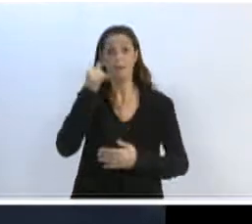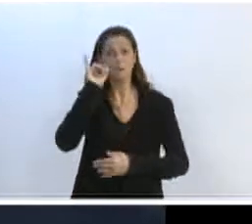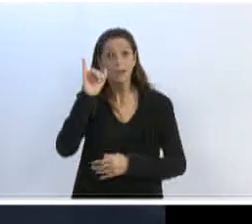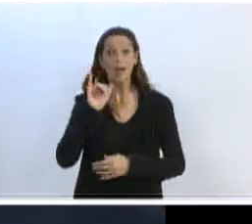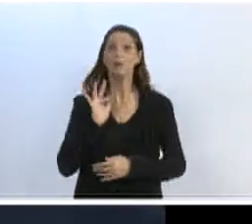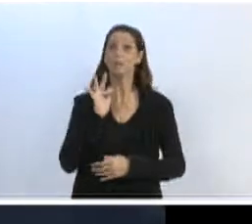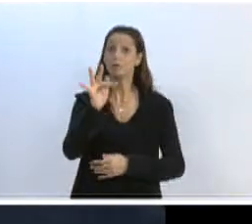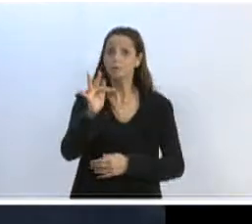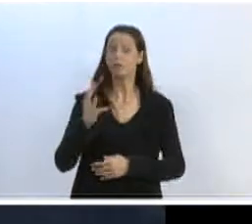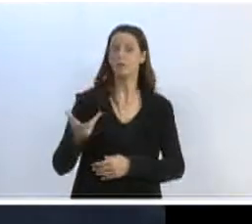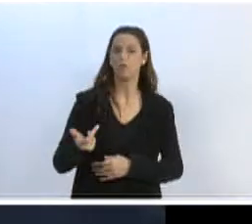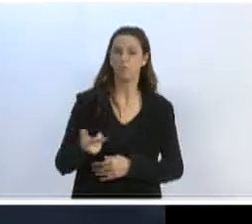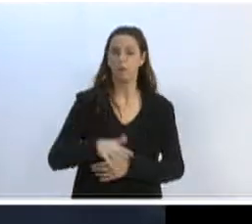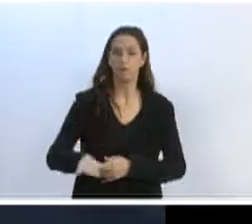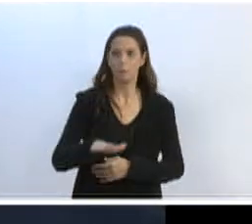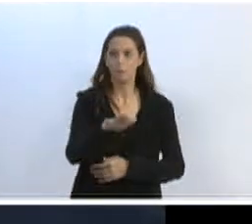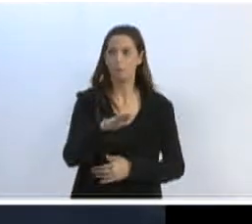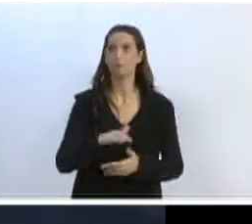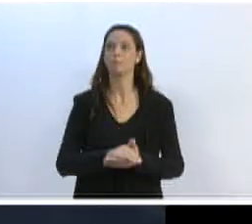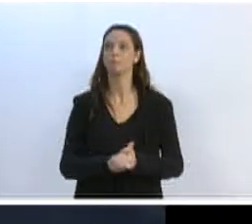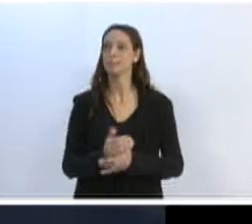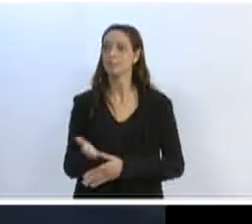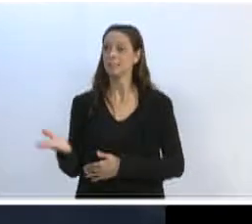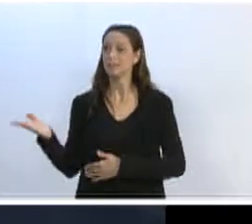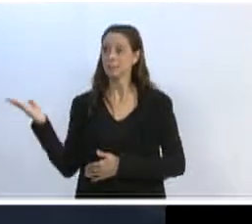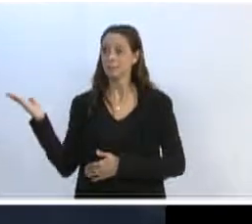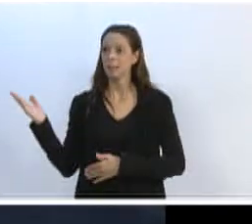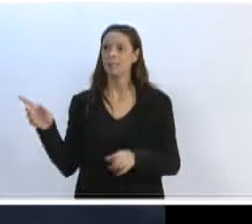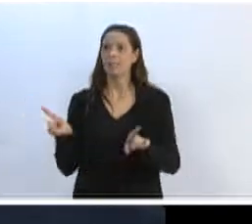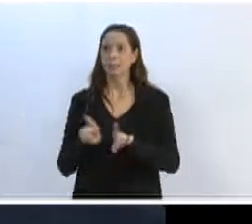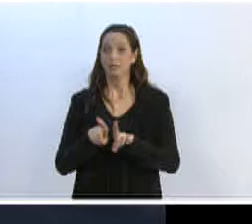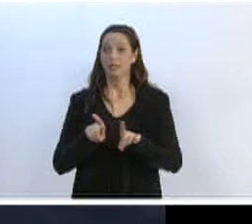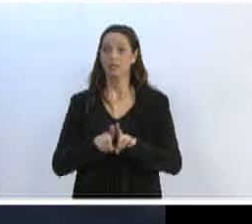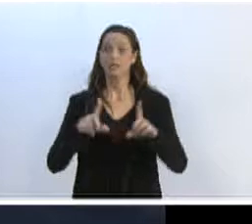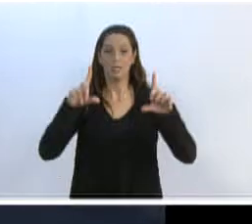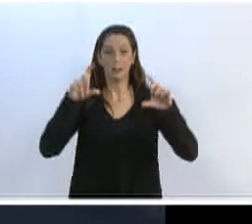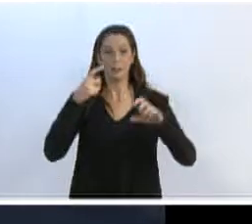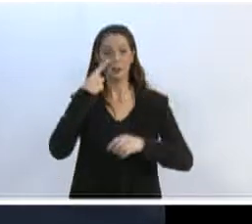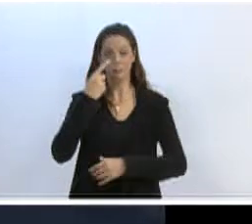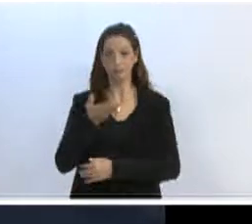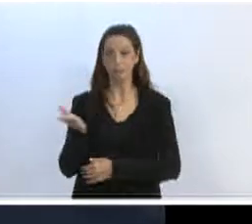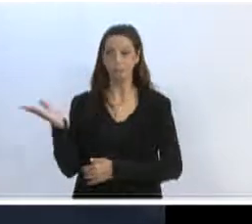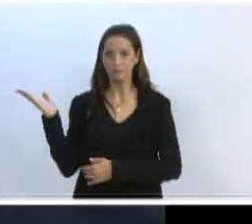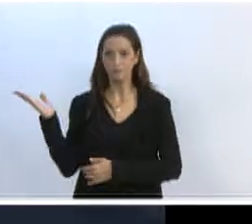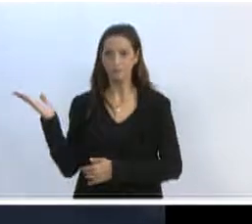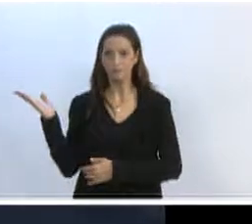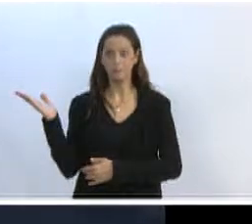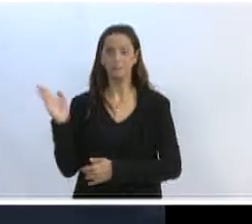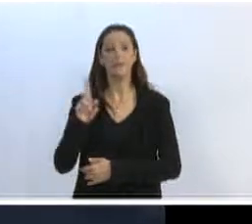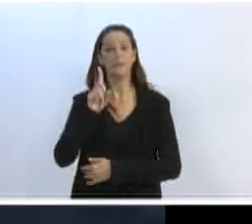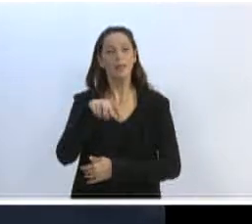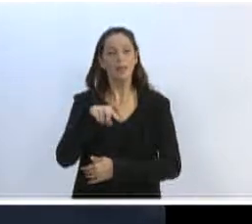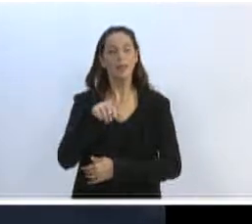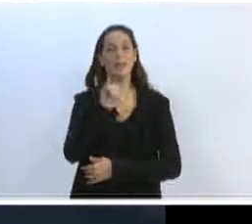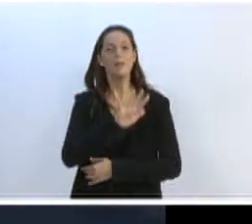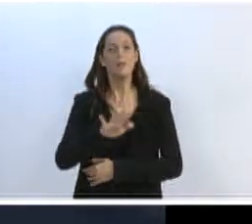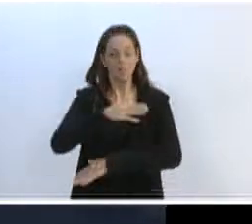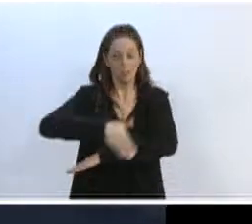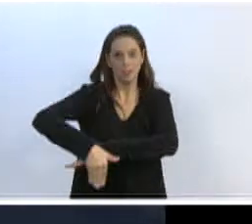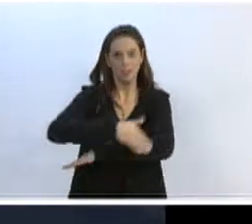essa foto deixa de pagar um pouquinho hori lápis ou horizontais tenho essa imagem na rua alto